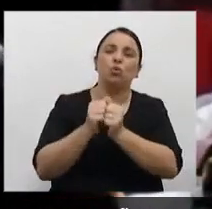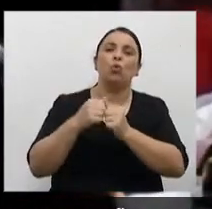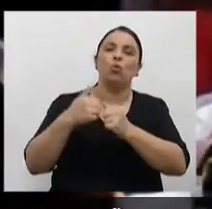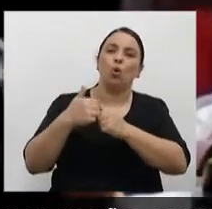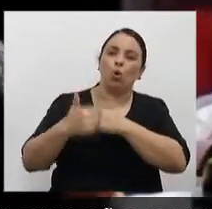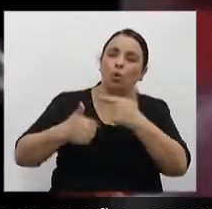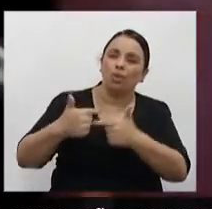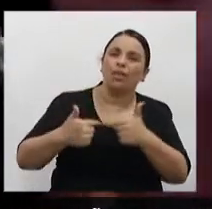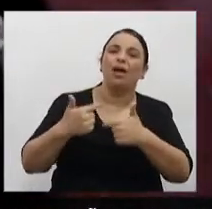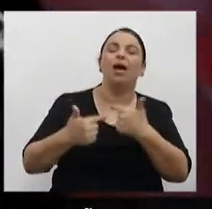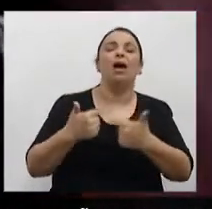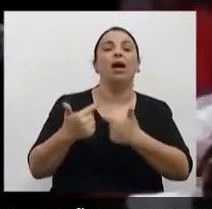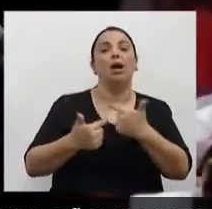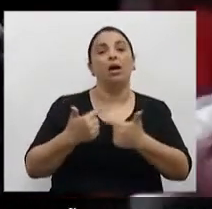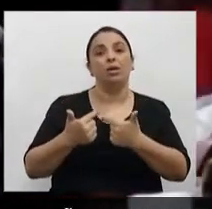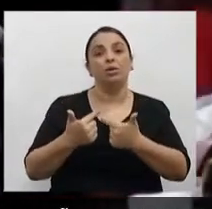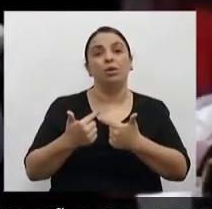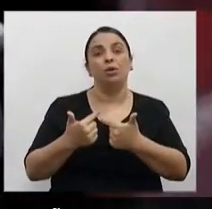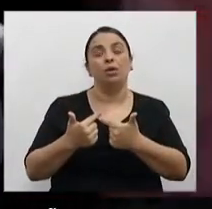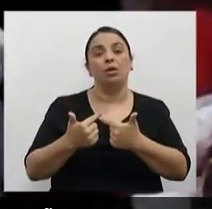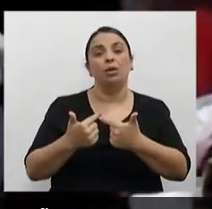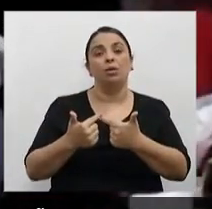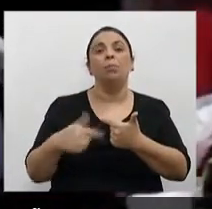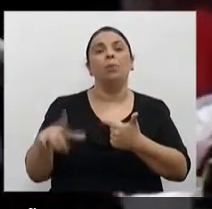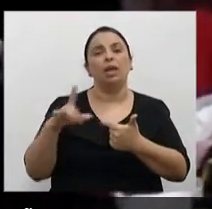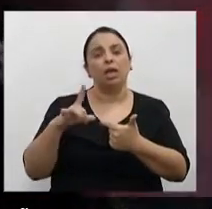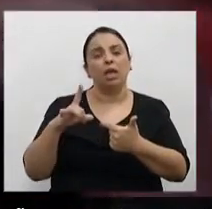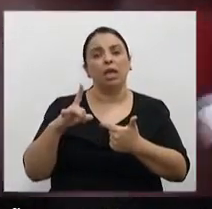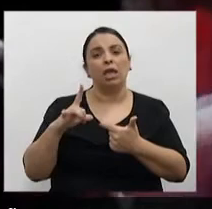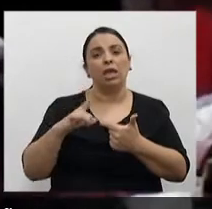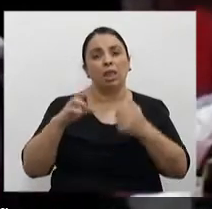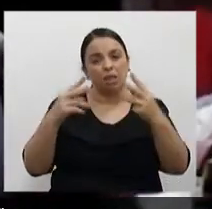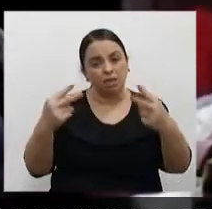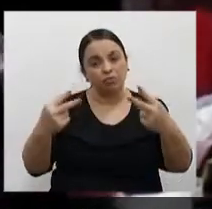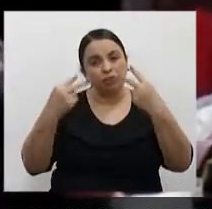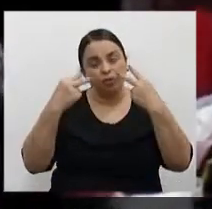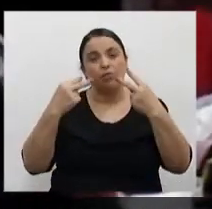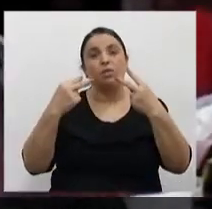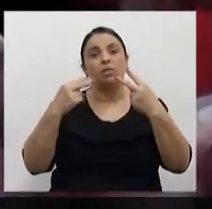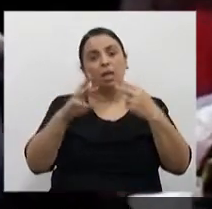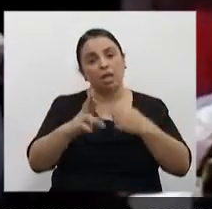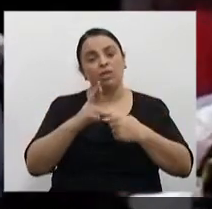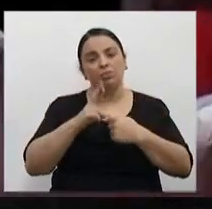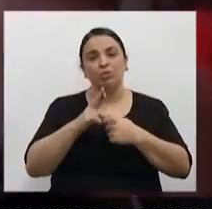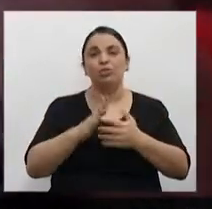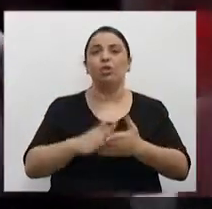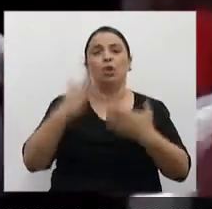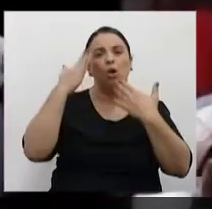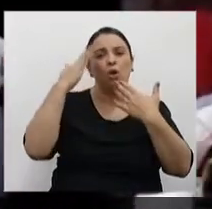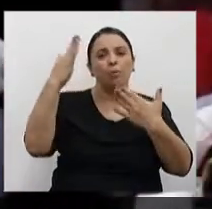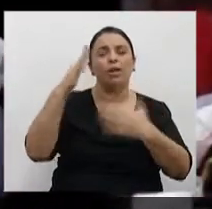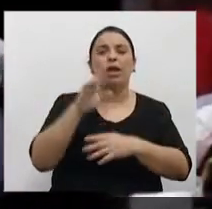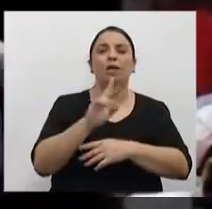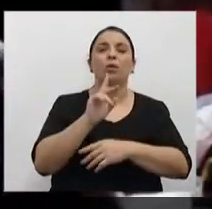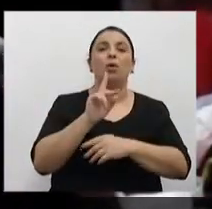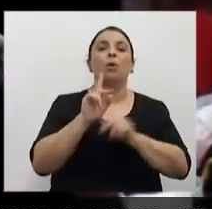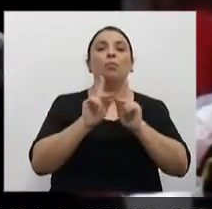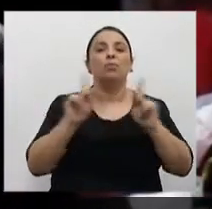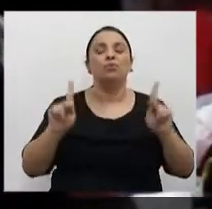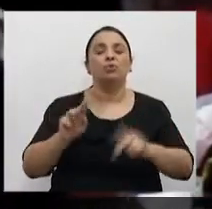lutando para que a gente seja realmente ouvido. E agradeço o professor Wendel por nos ouvir,